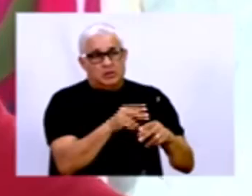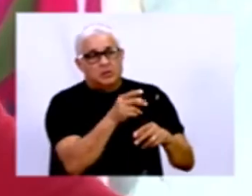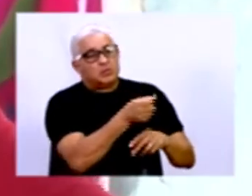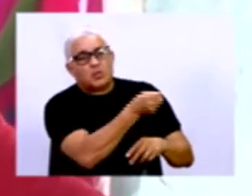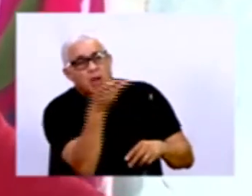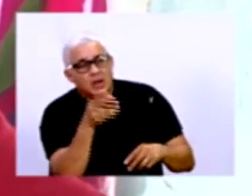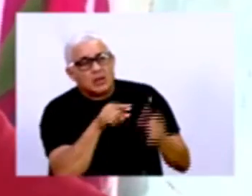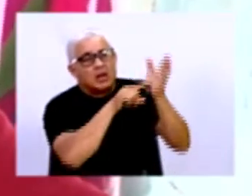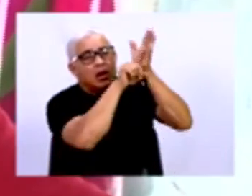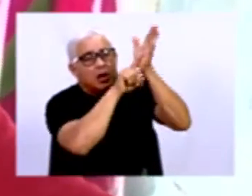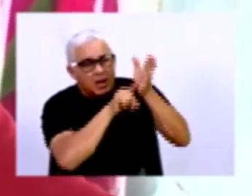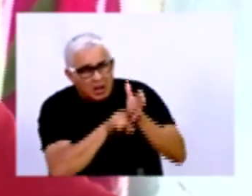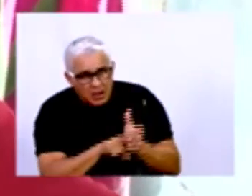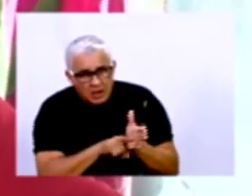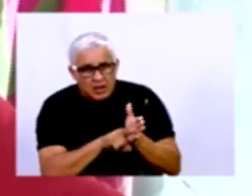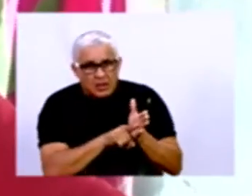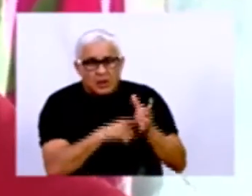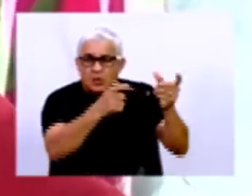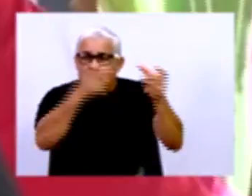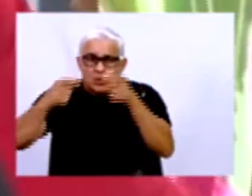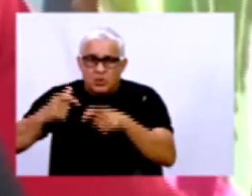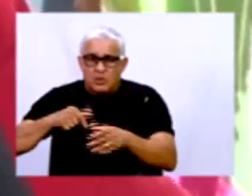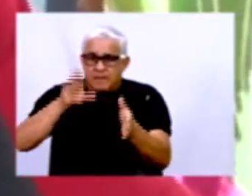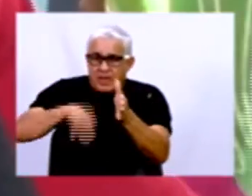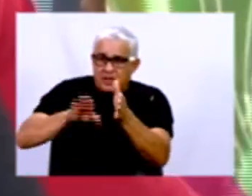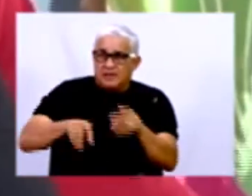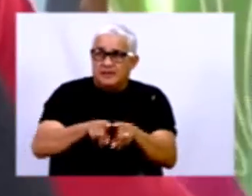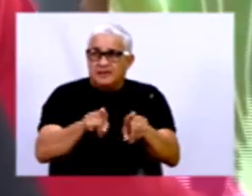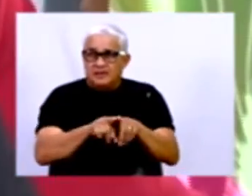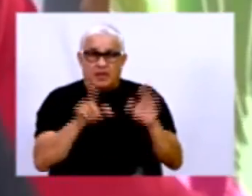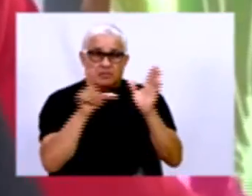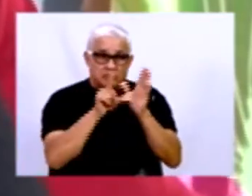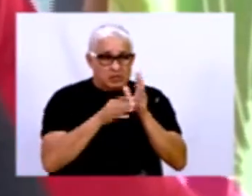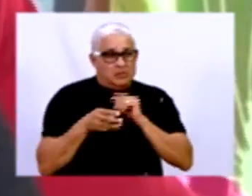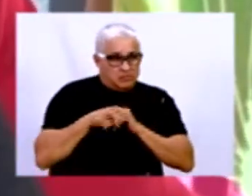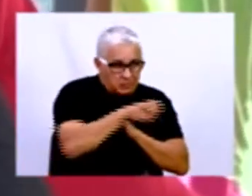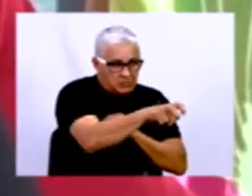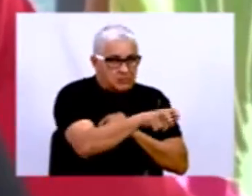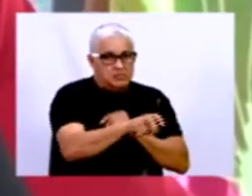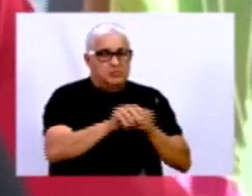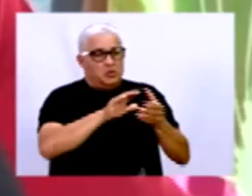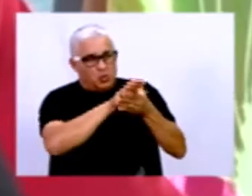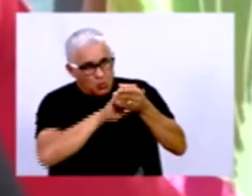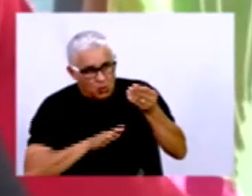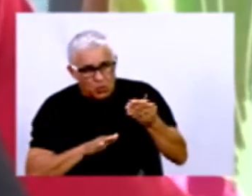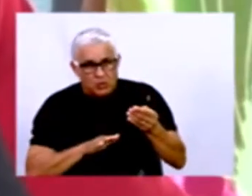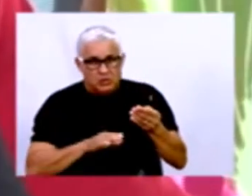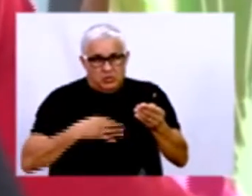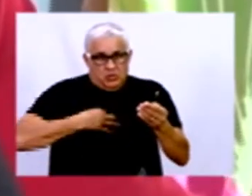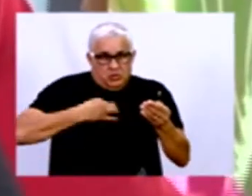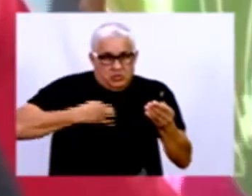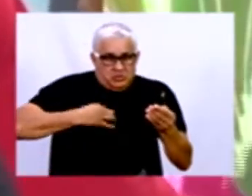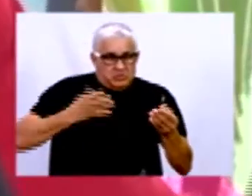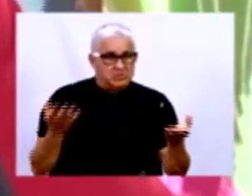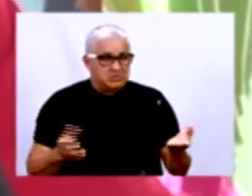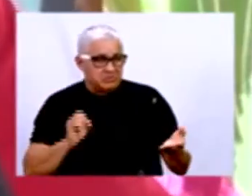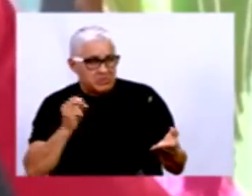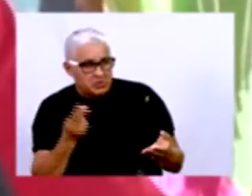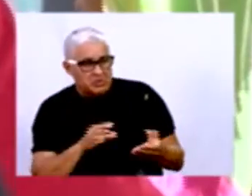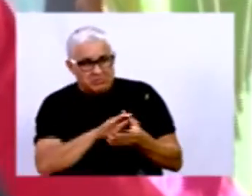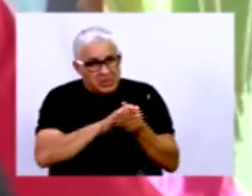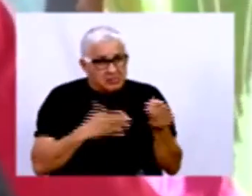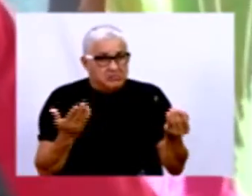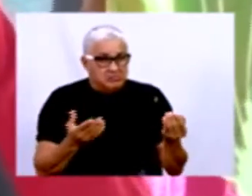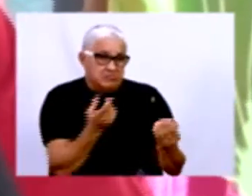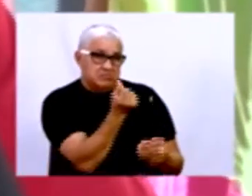pesquisar os preços para ver qual lugar que é mais barato. Você vai numa loja, você vai comprar um calçado, uma roupa ou um sapato,